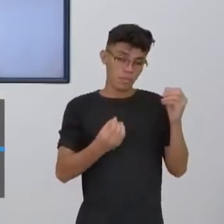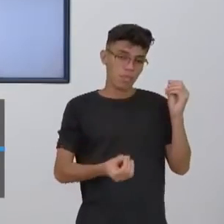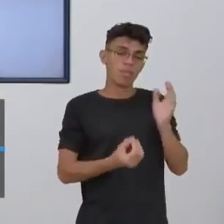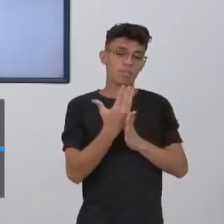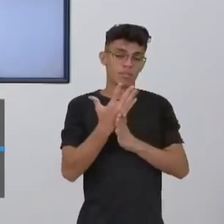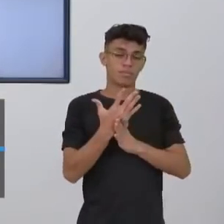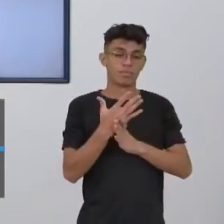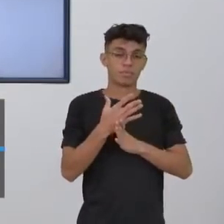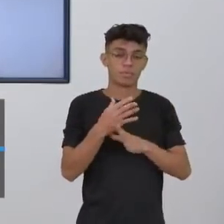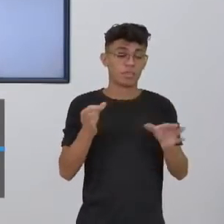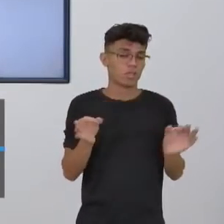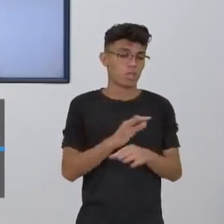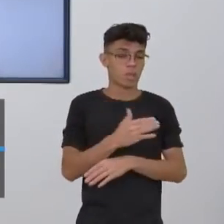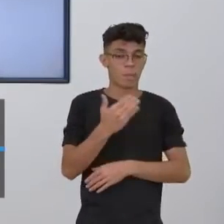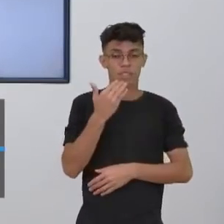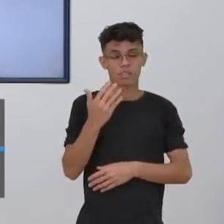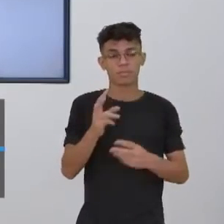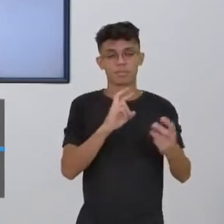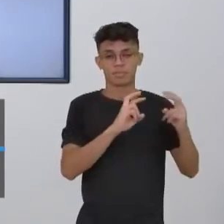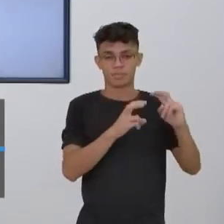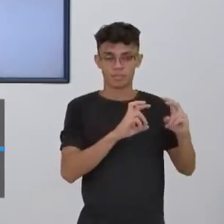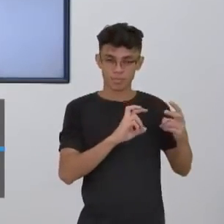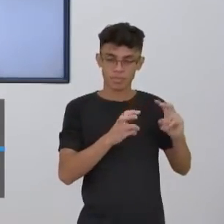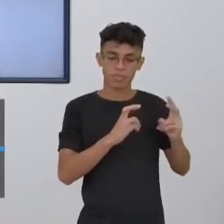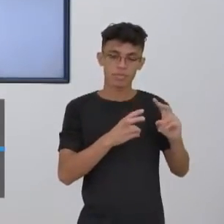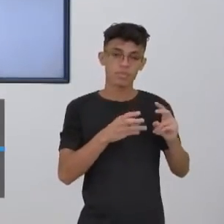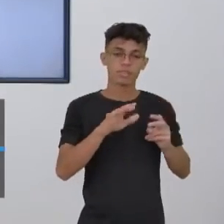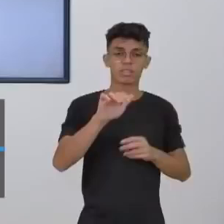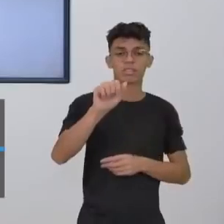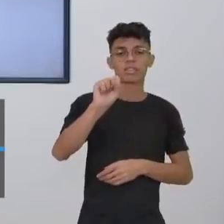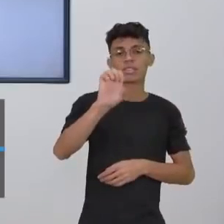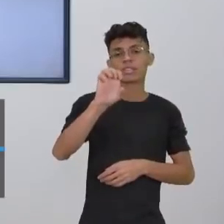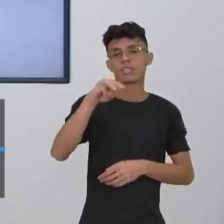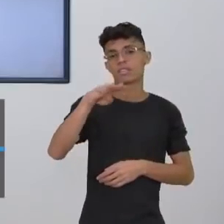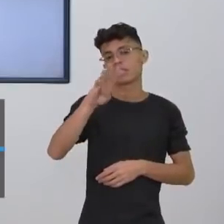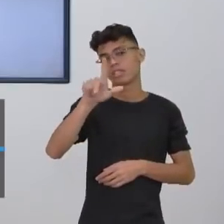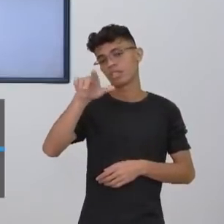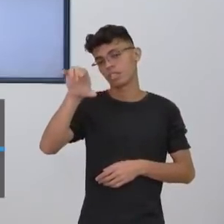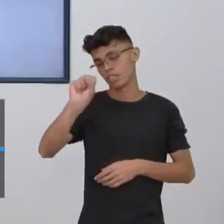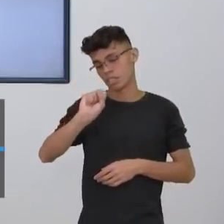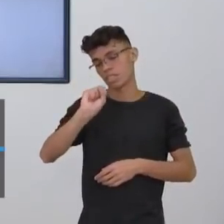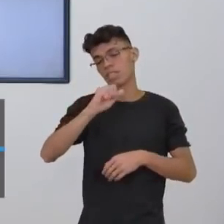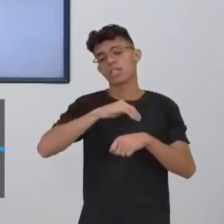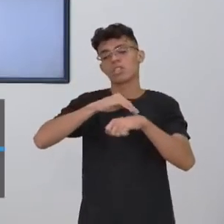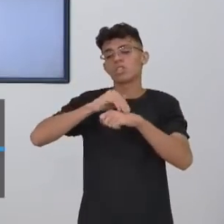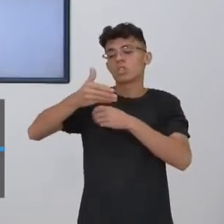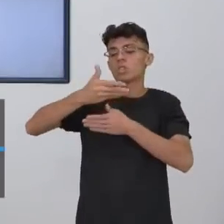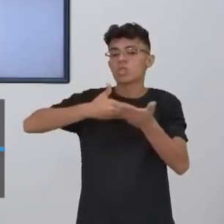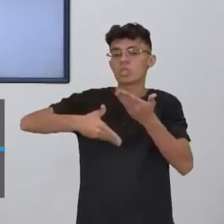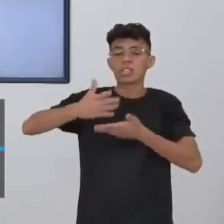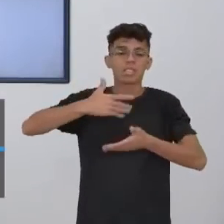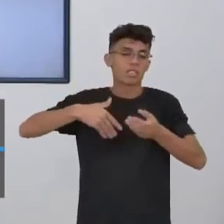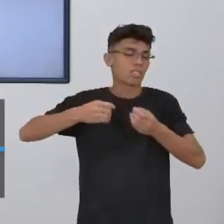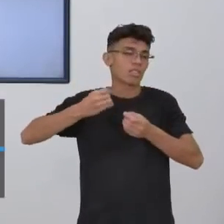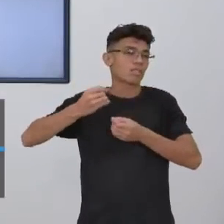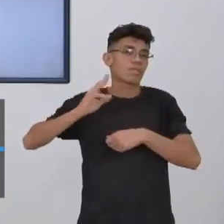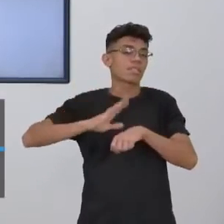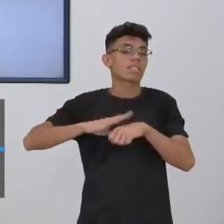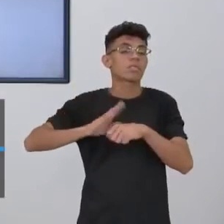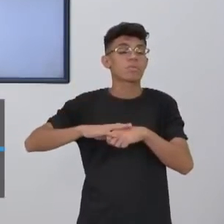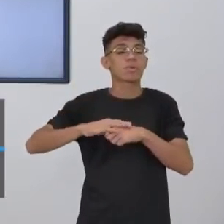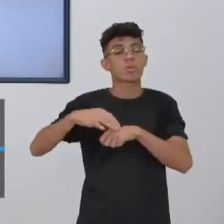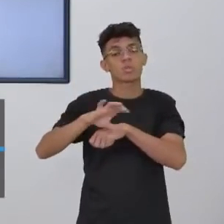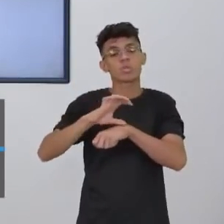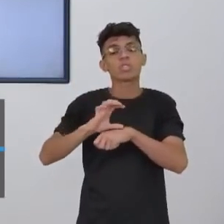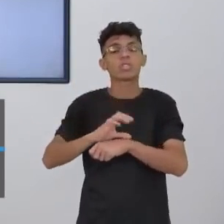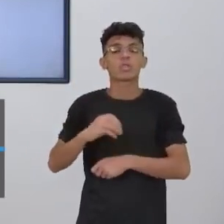deveria convocar uma Assembleia Constituinte, essa Assembleia ia discutir e elaborar uma nova Constituição que entraria